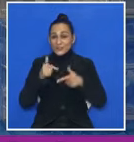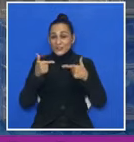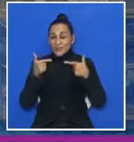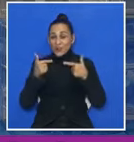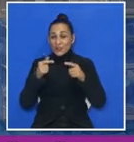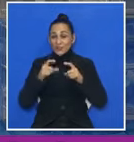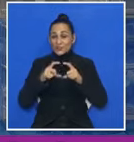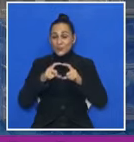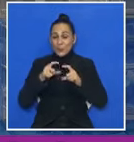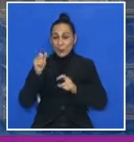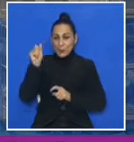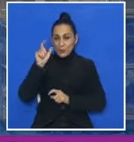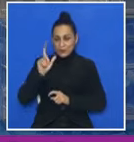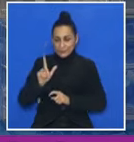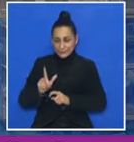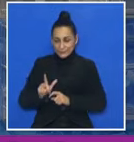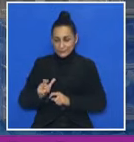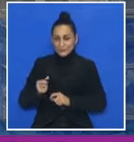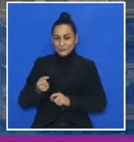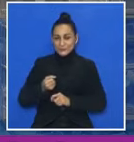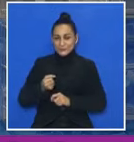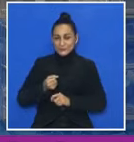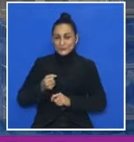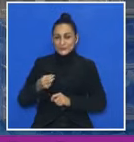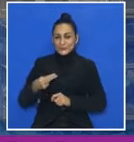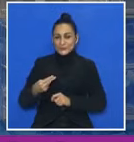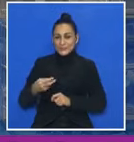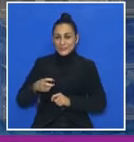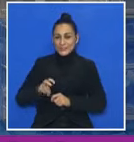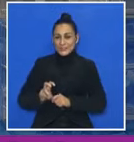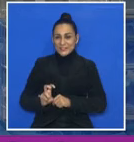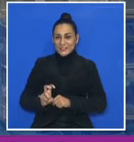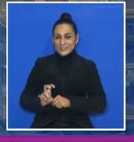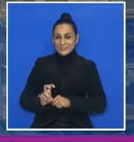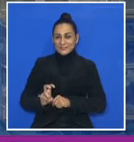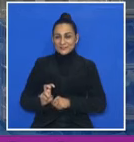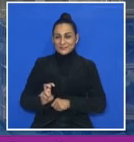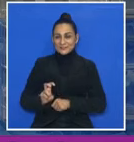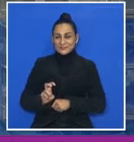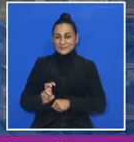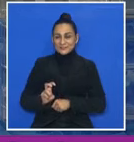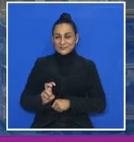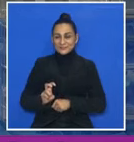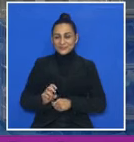azul, número 25. Azul, 25.